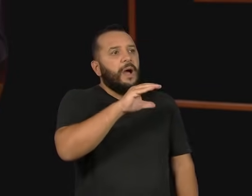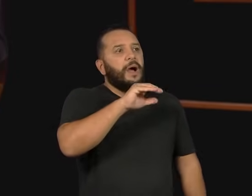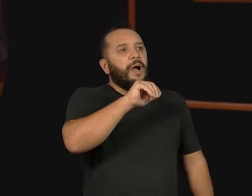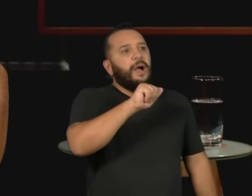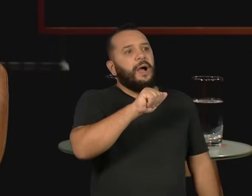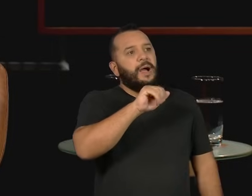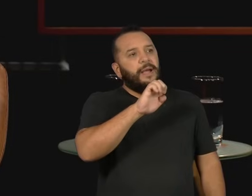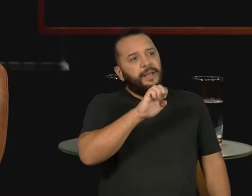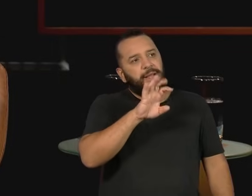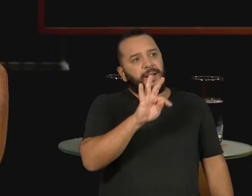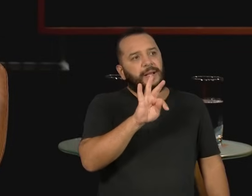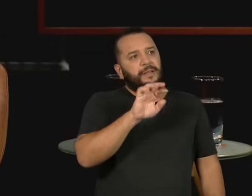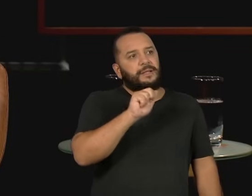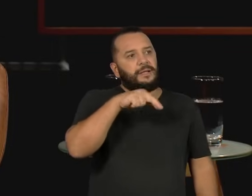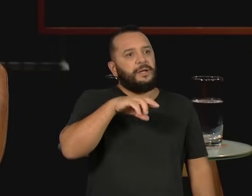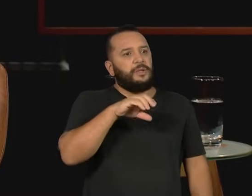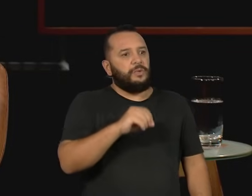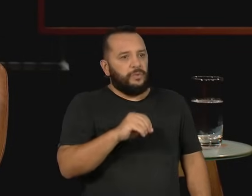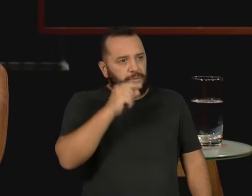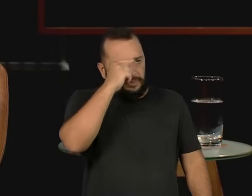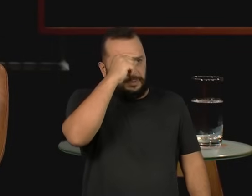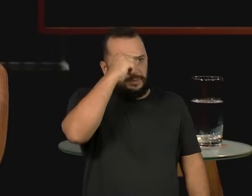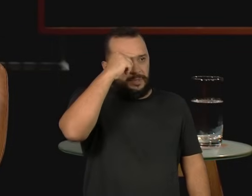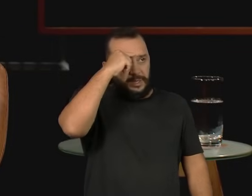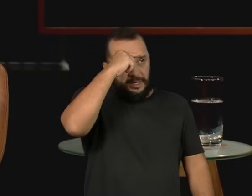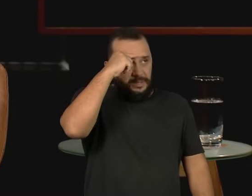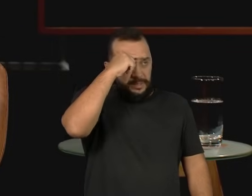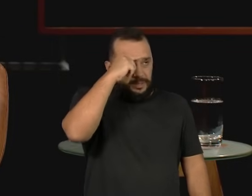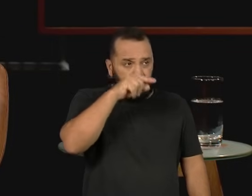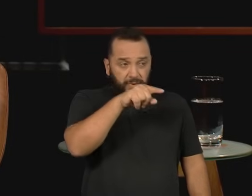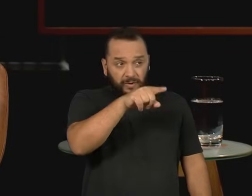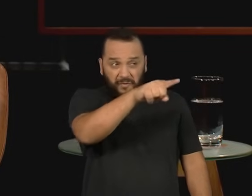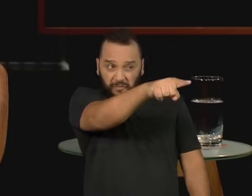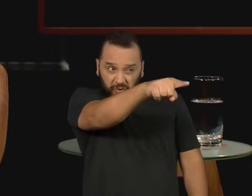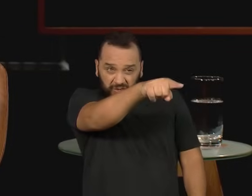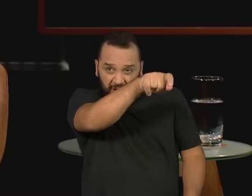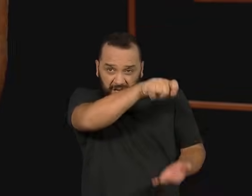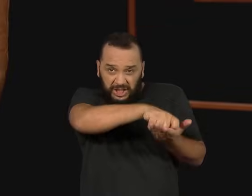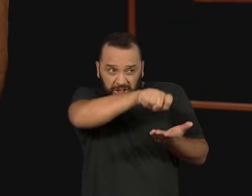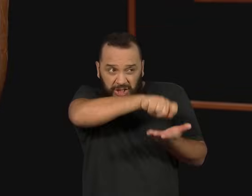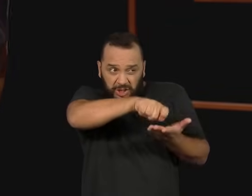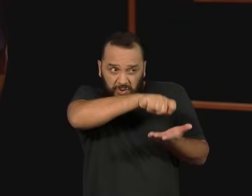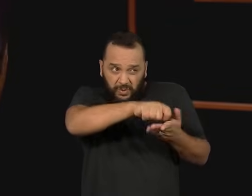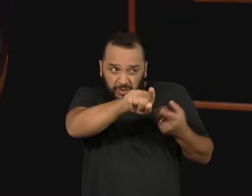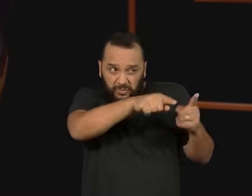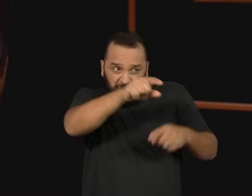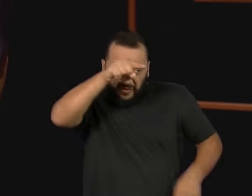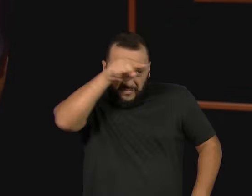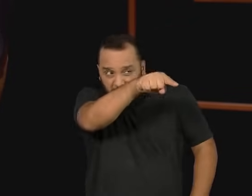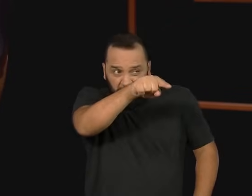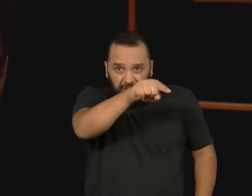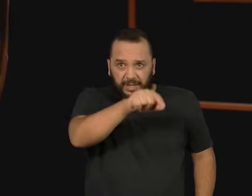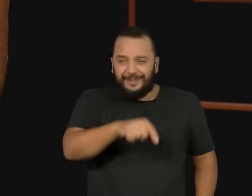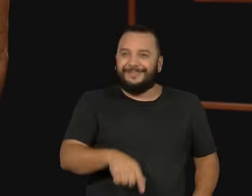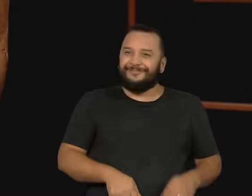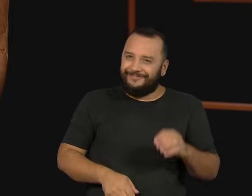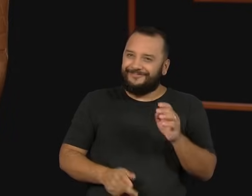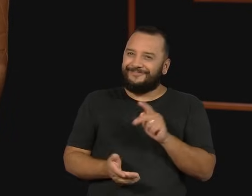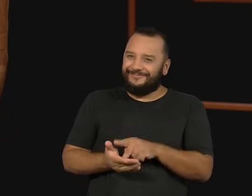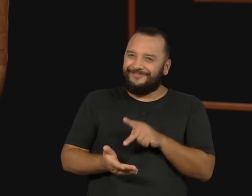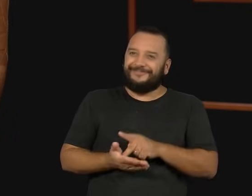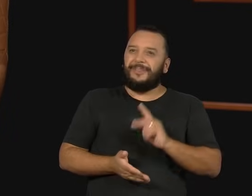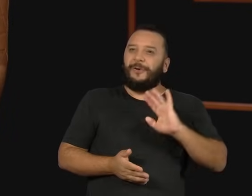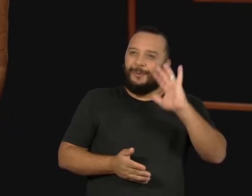bota o dedo e fala: você é um compositor. E você dizia que não. Isso aconteceu e é bem o